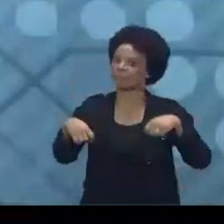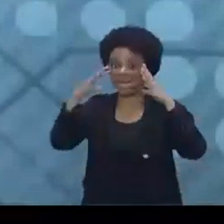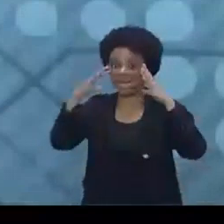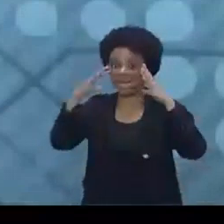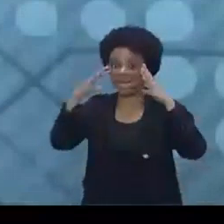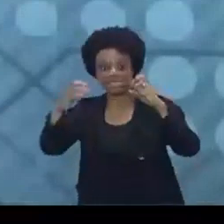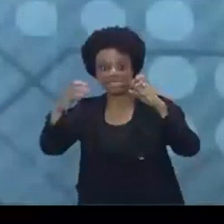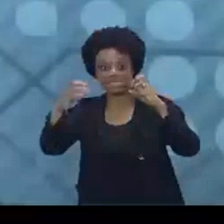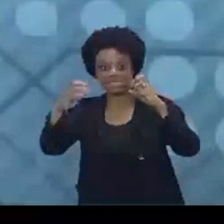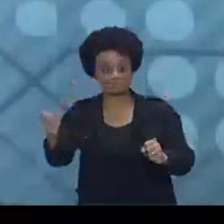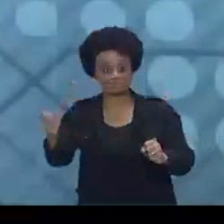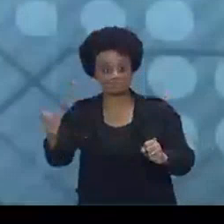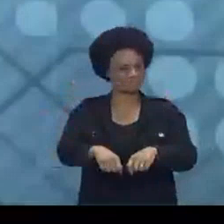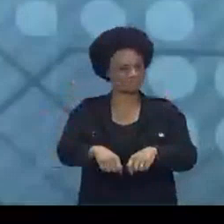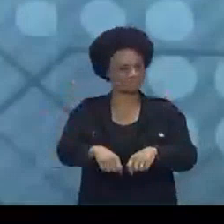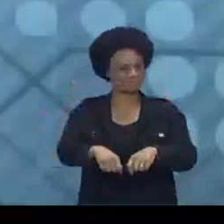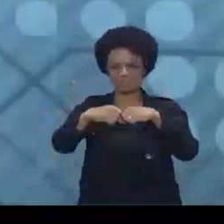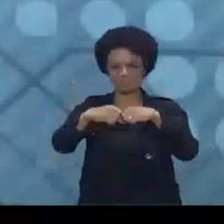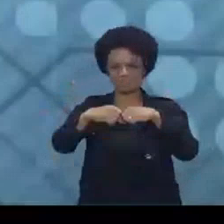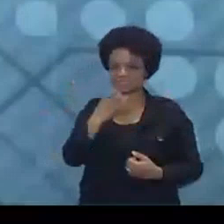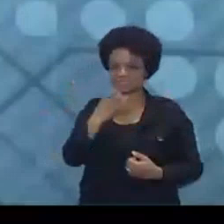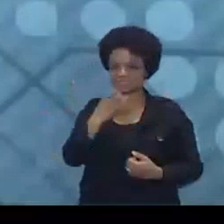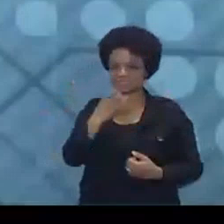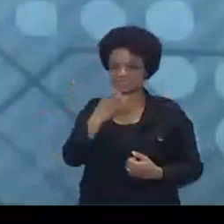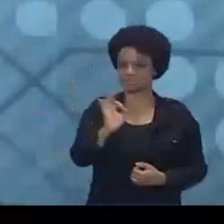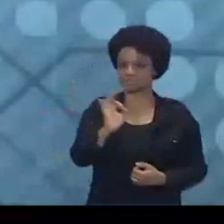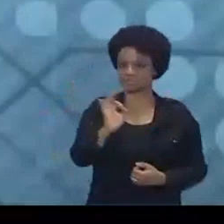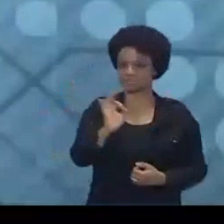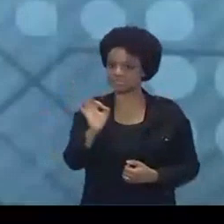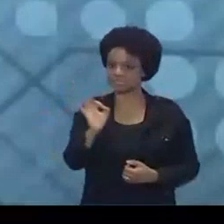provavelmente não vai acontecer nenhum acidente muito grave, né?